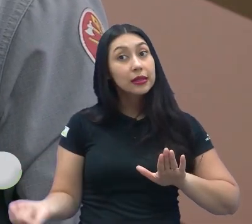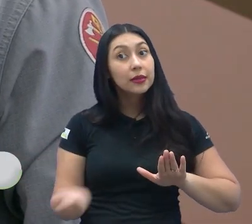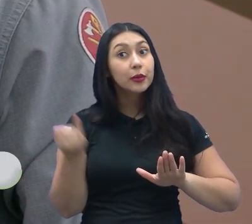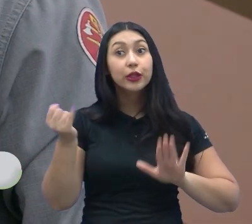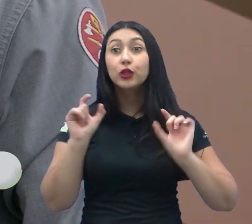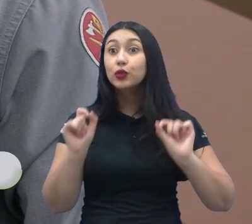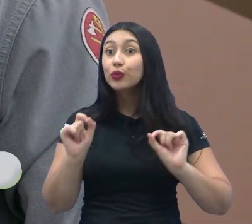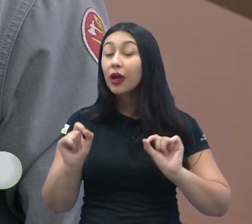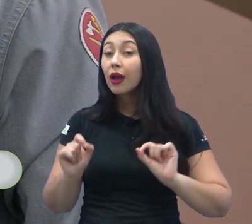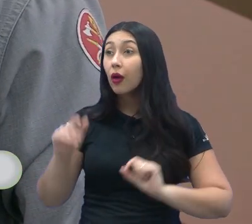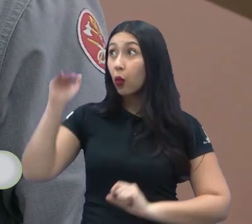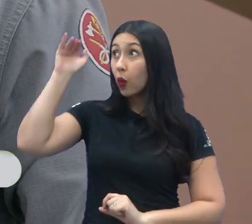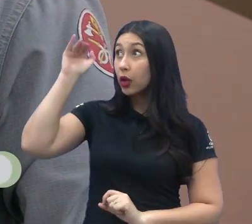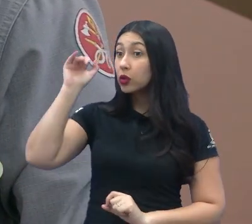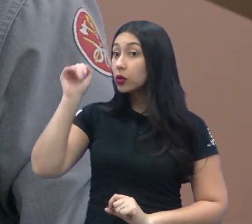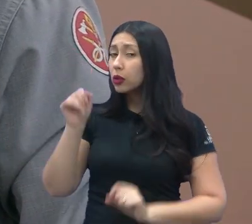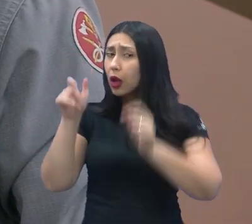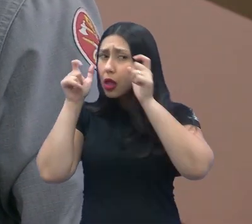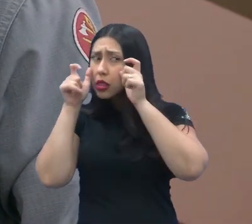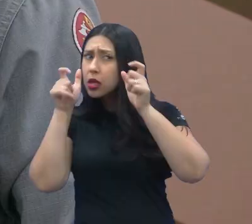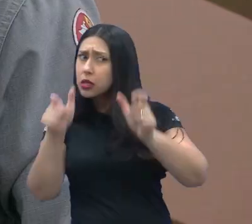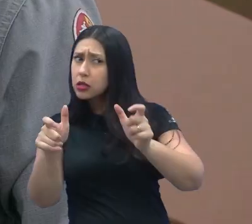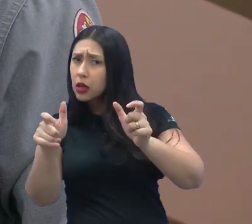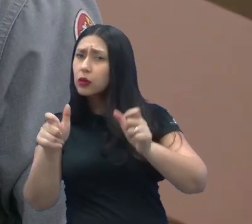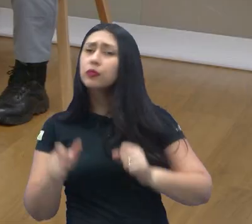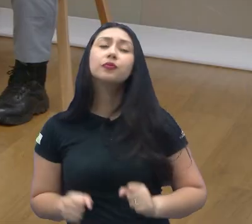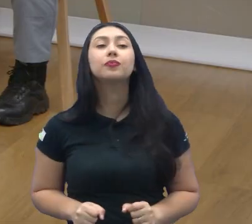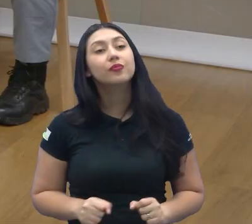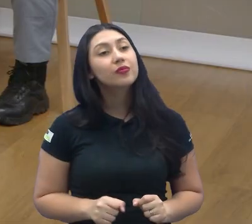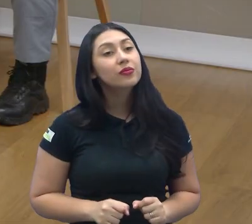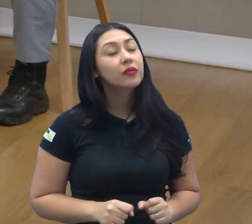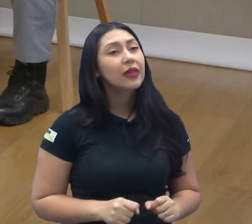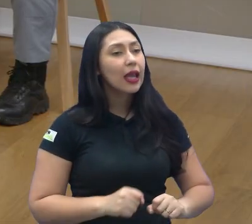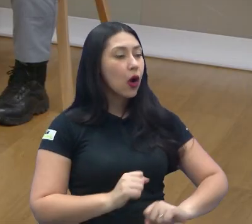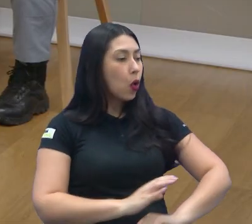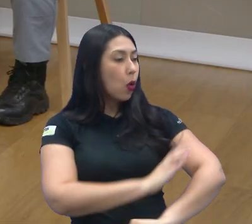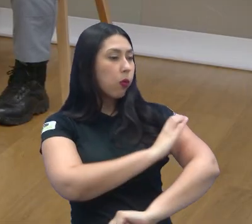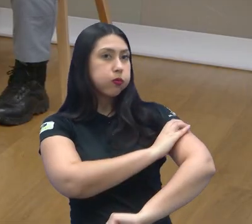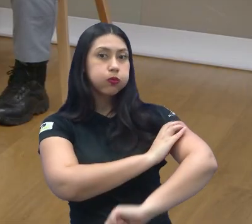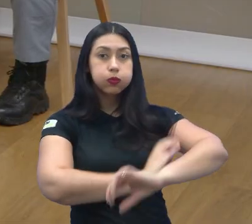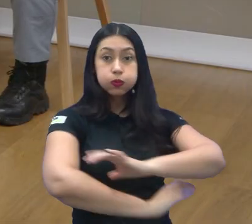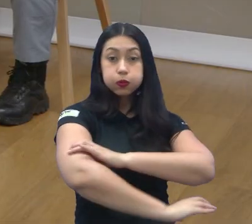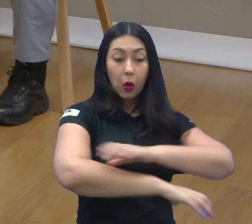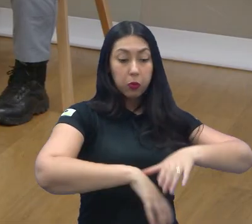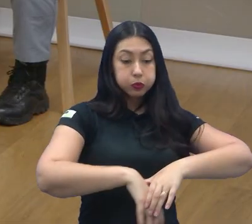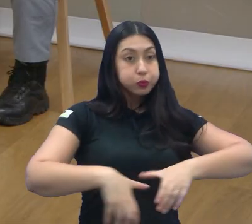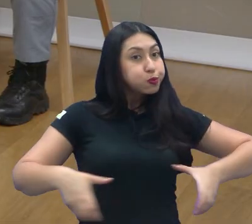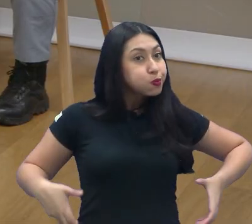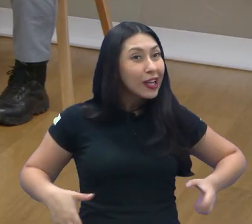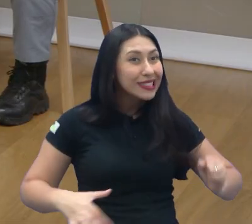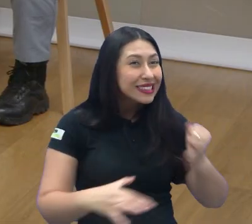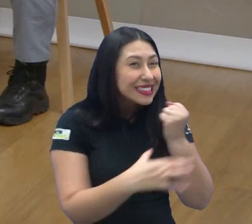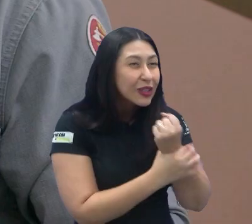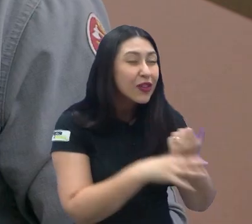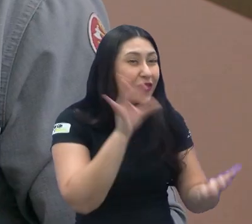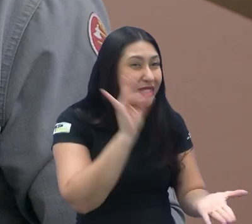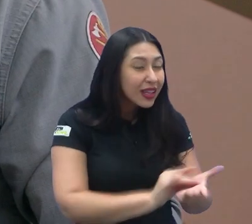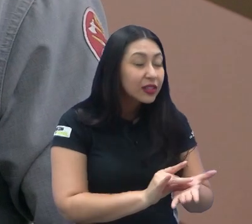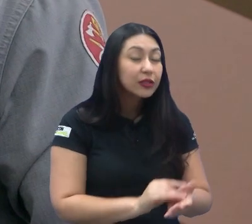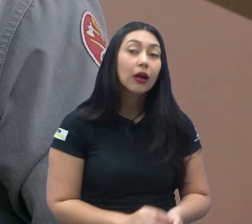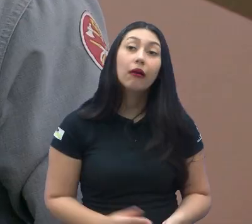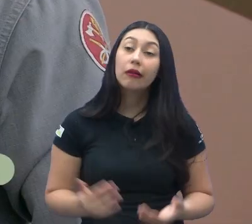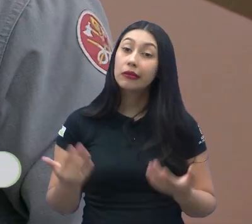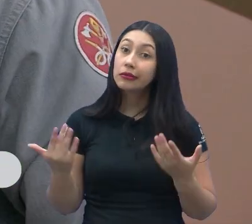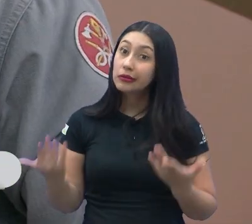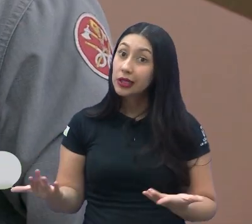sempre atento para que não ocorra afogamento. As boias são realmente seguras? Então, com relação às boias, tem esse